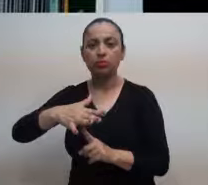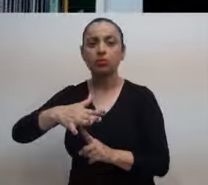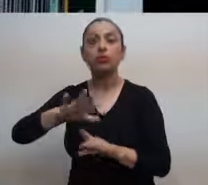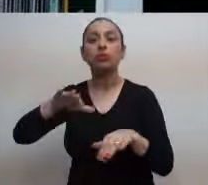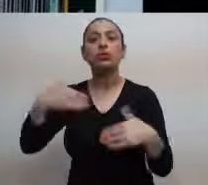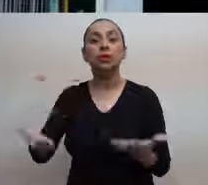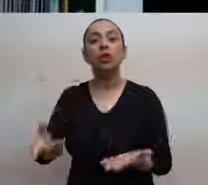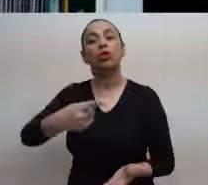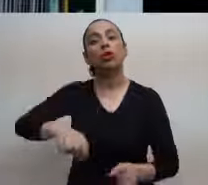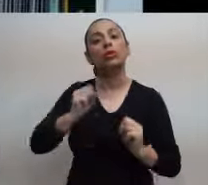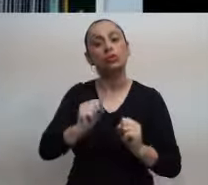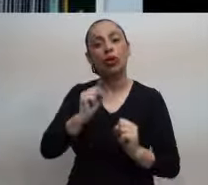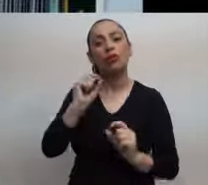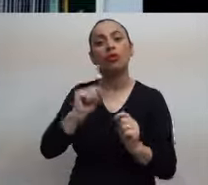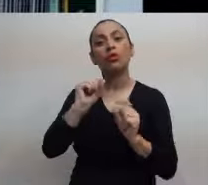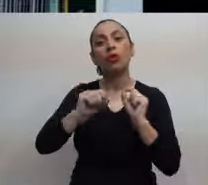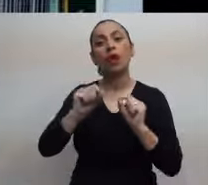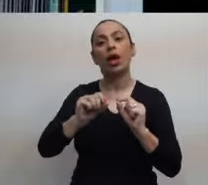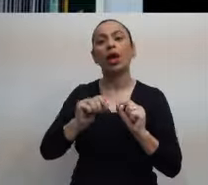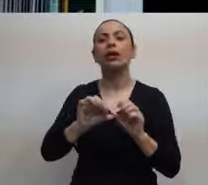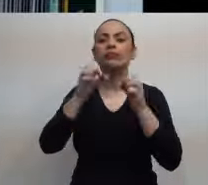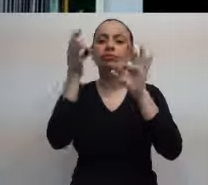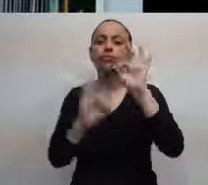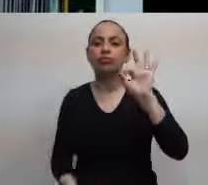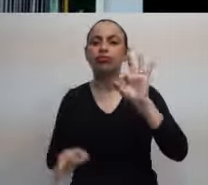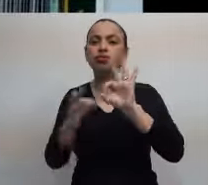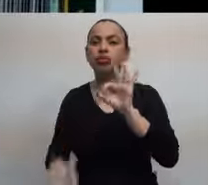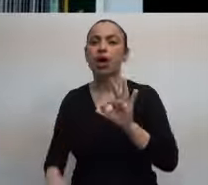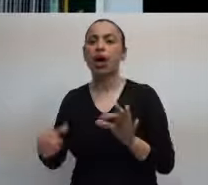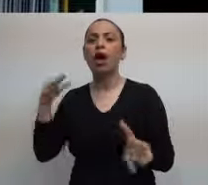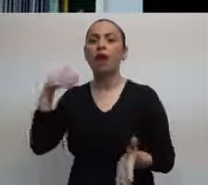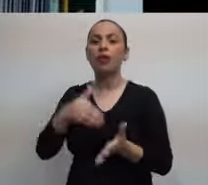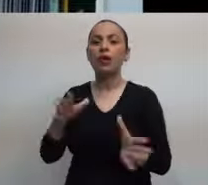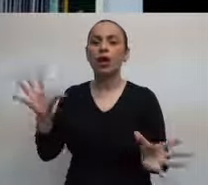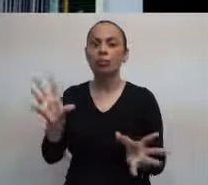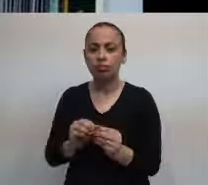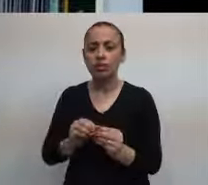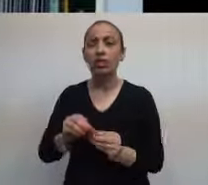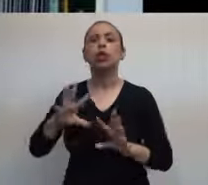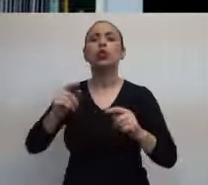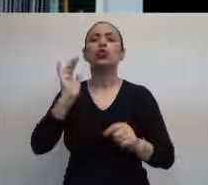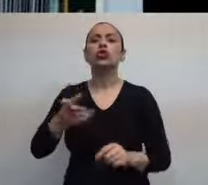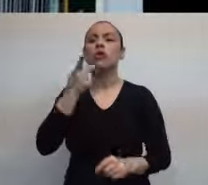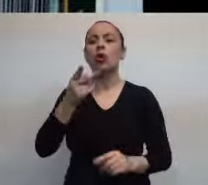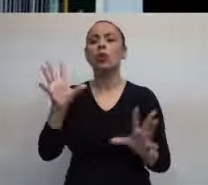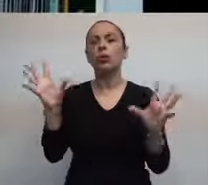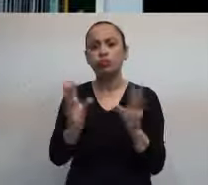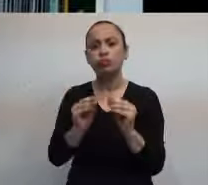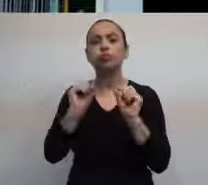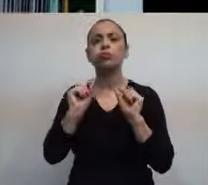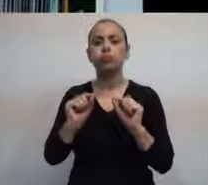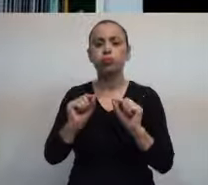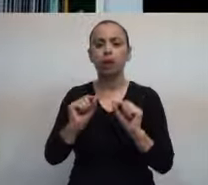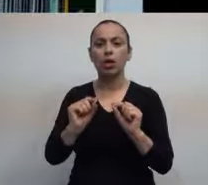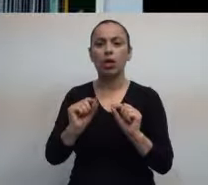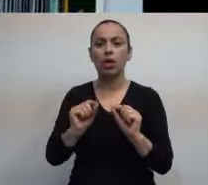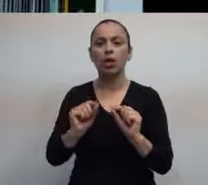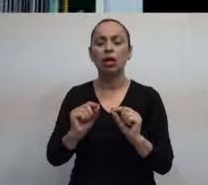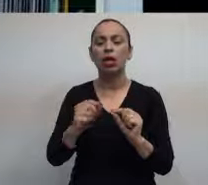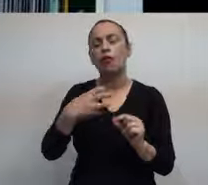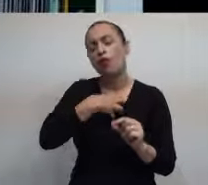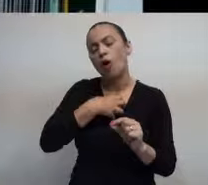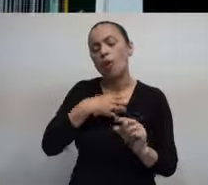Então podemos aqui fazer umas considerações finais sobre tudo que foi falado aqui, bem resumidamente, de uma forma